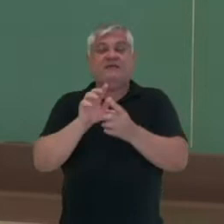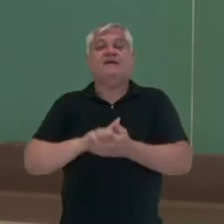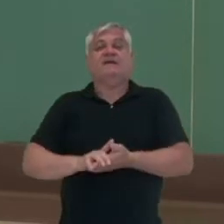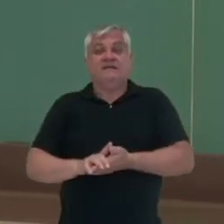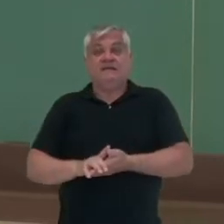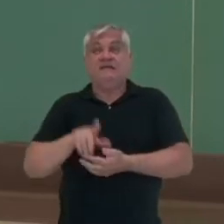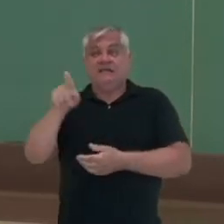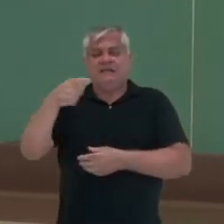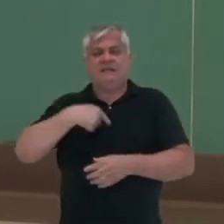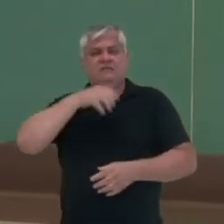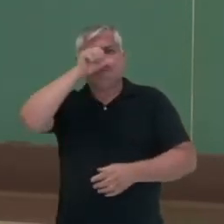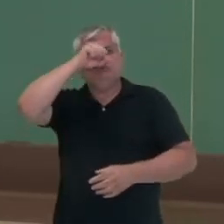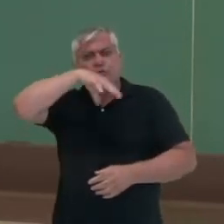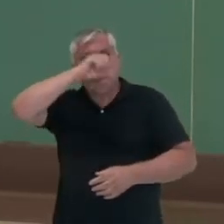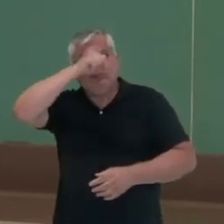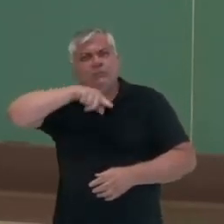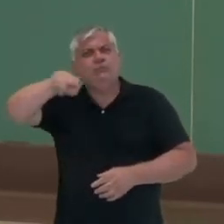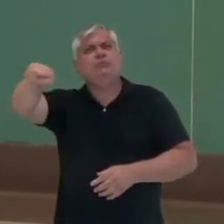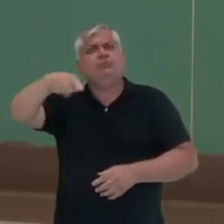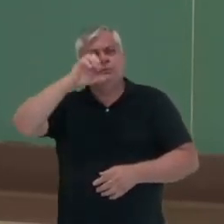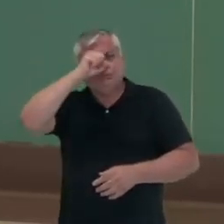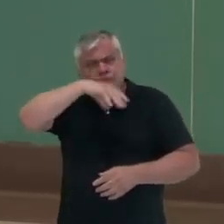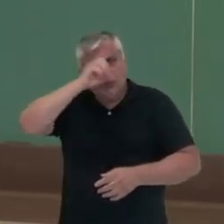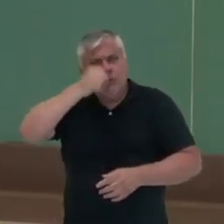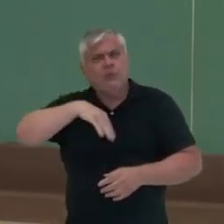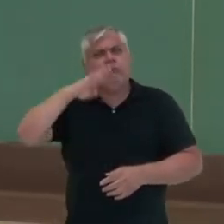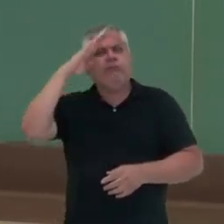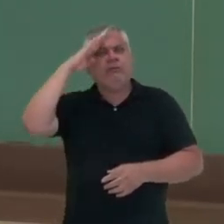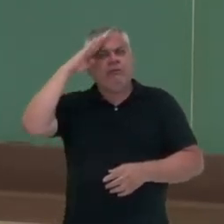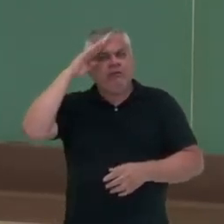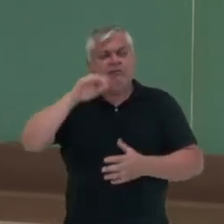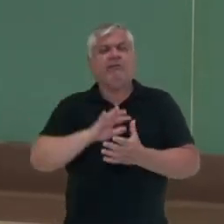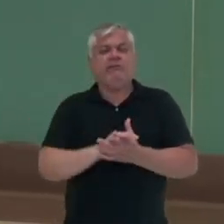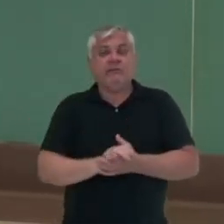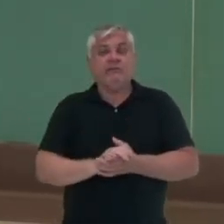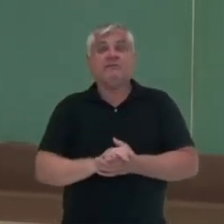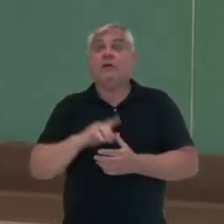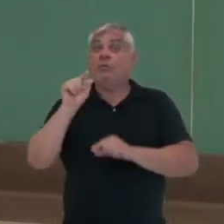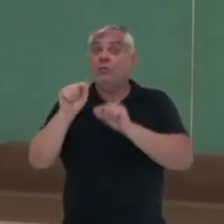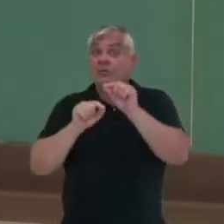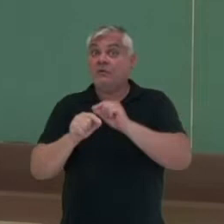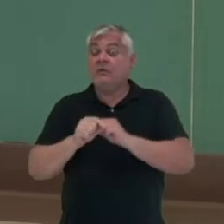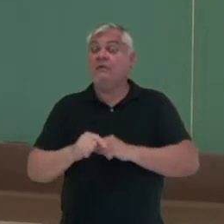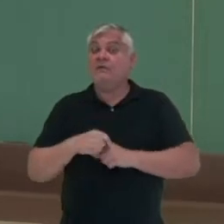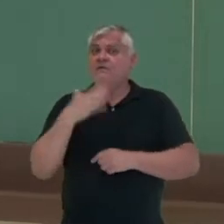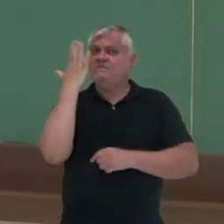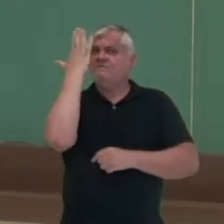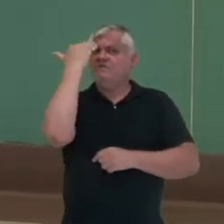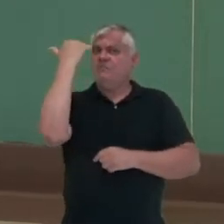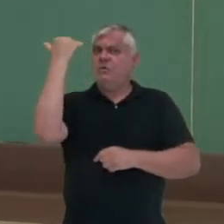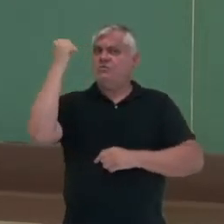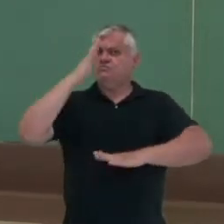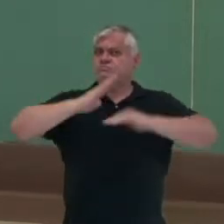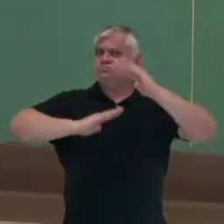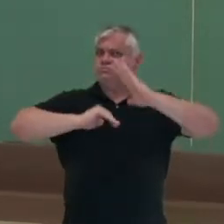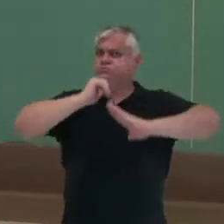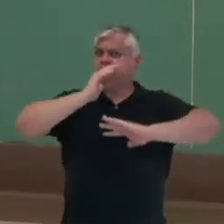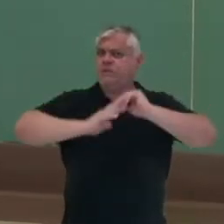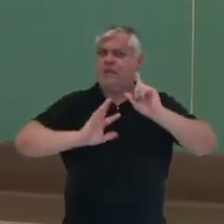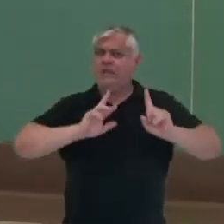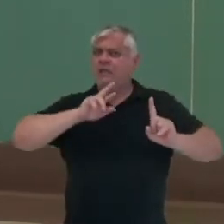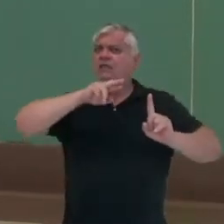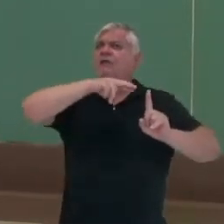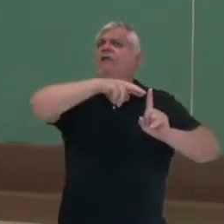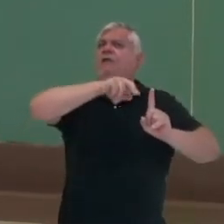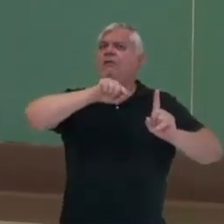a brutalidade do regime militar. E ali nós vamos ter grandes artistas que são referências para